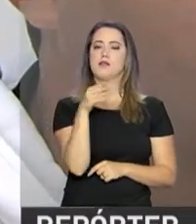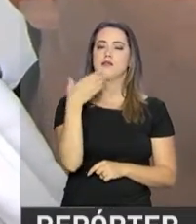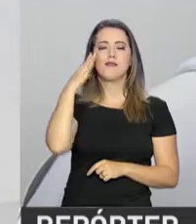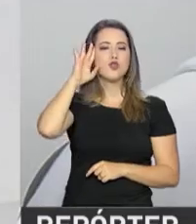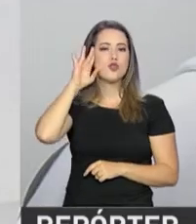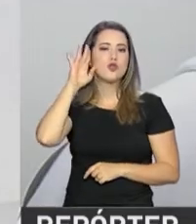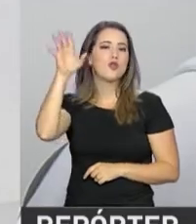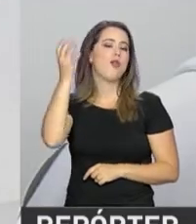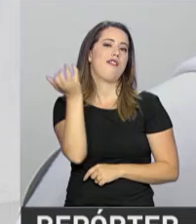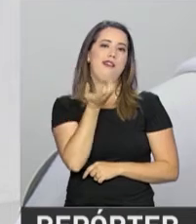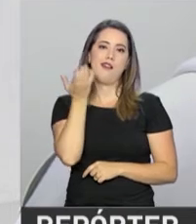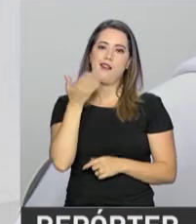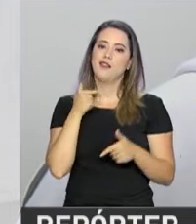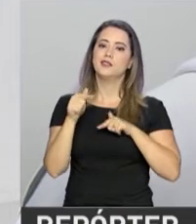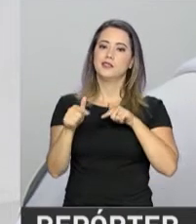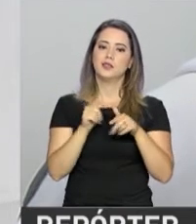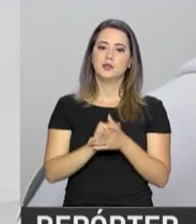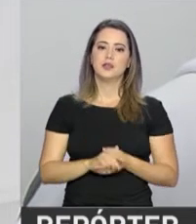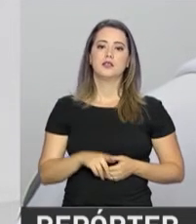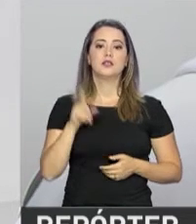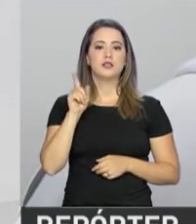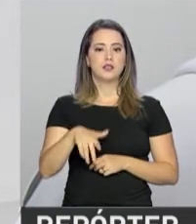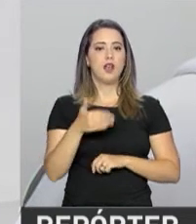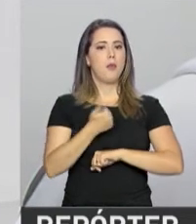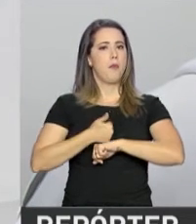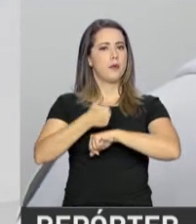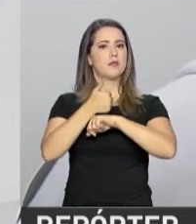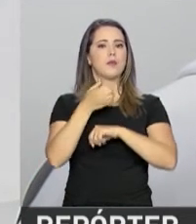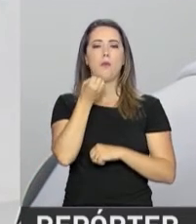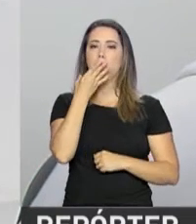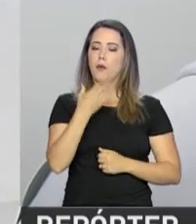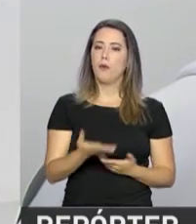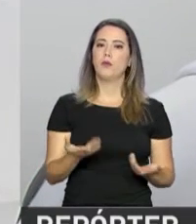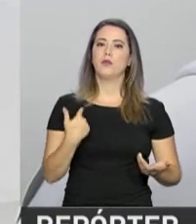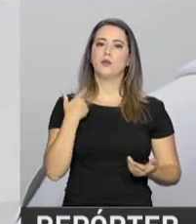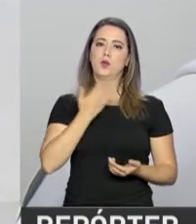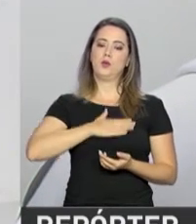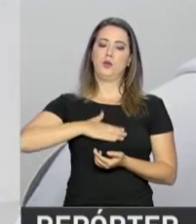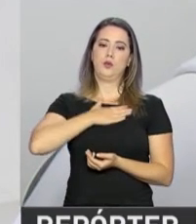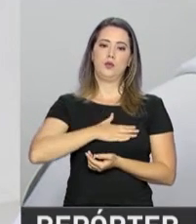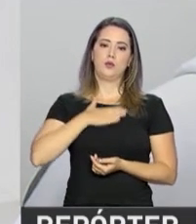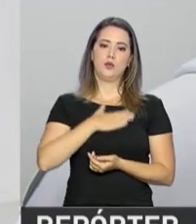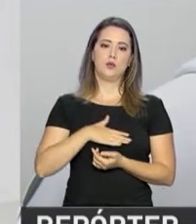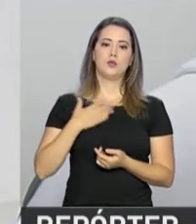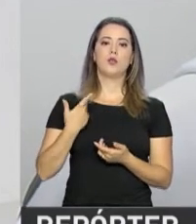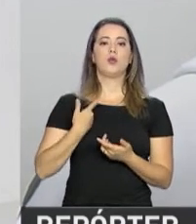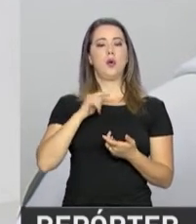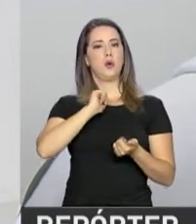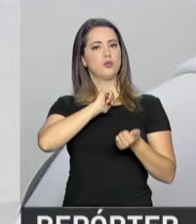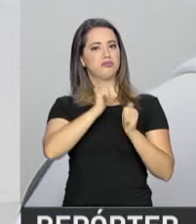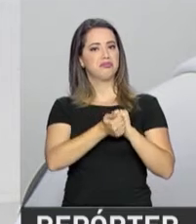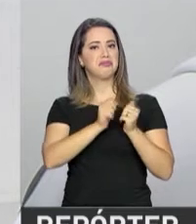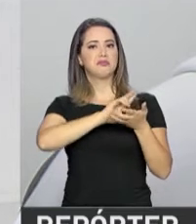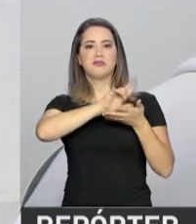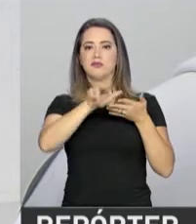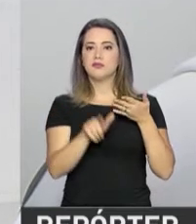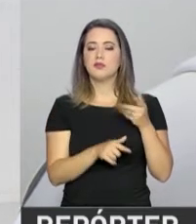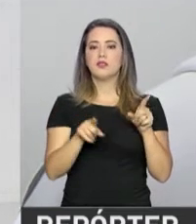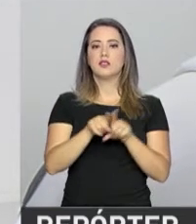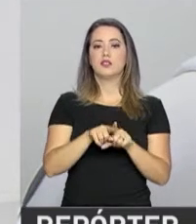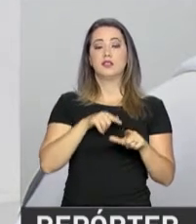militar a profissão boa e também que eu gosto de aventura coisas assim